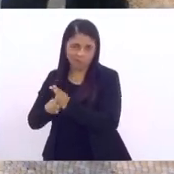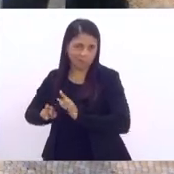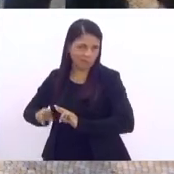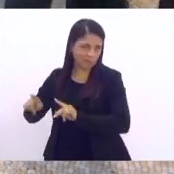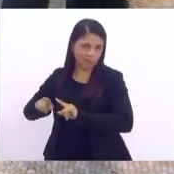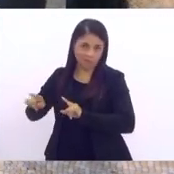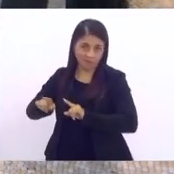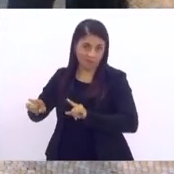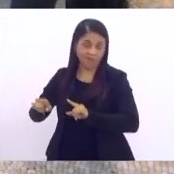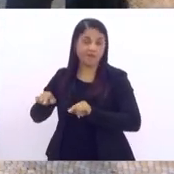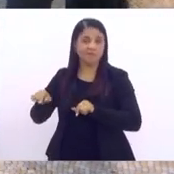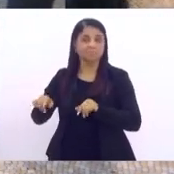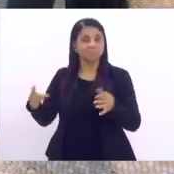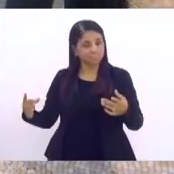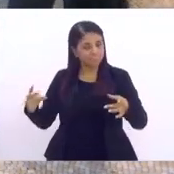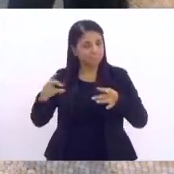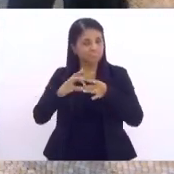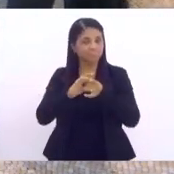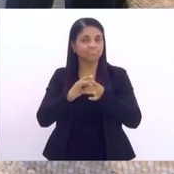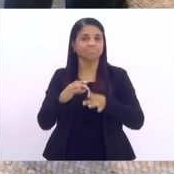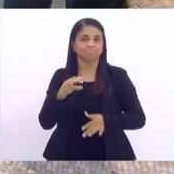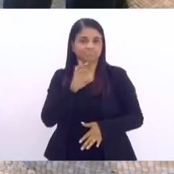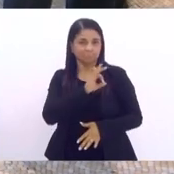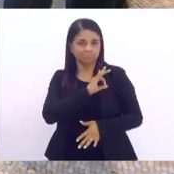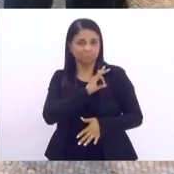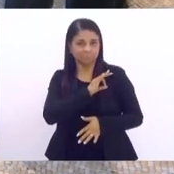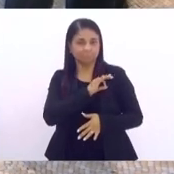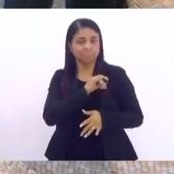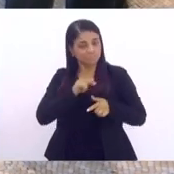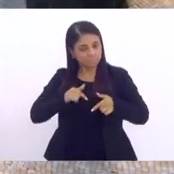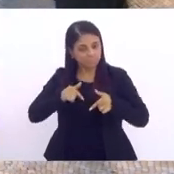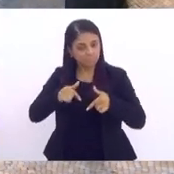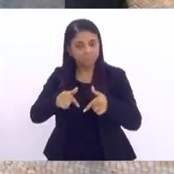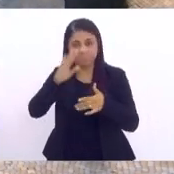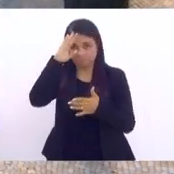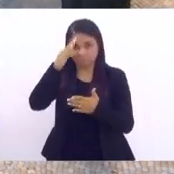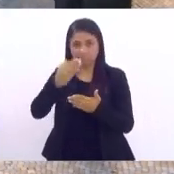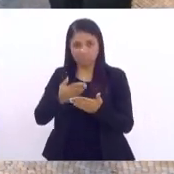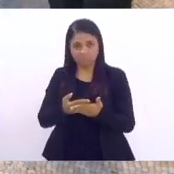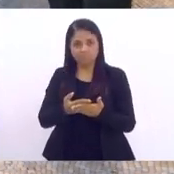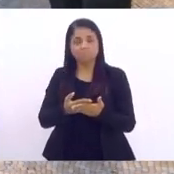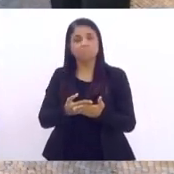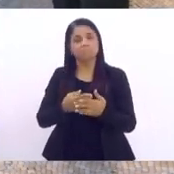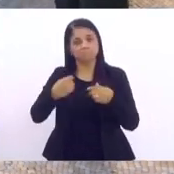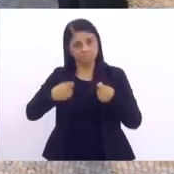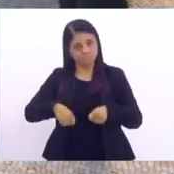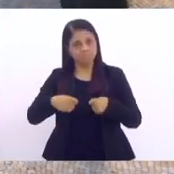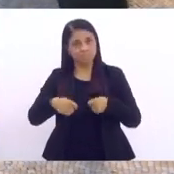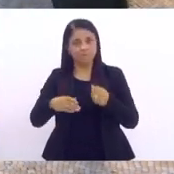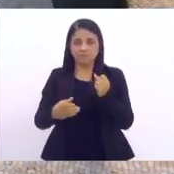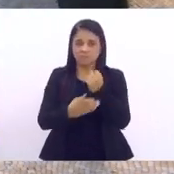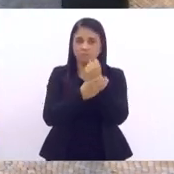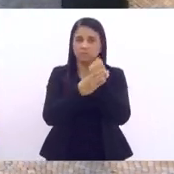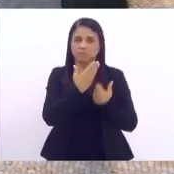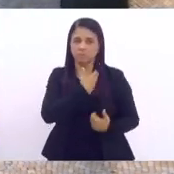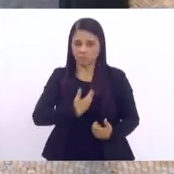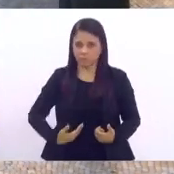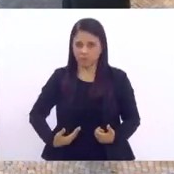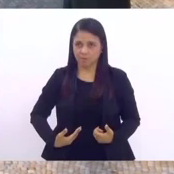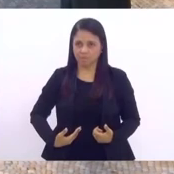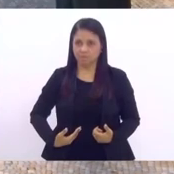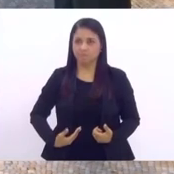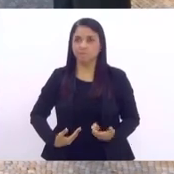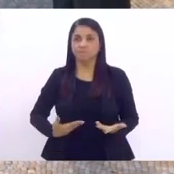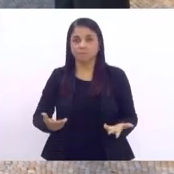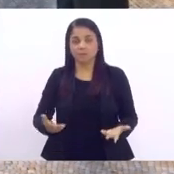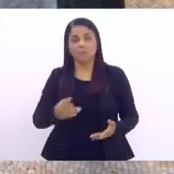polícias, é parte da tarefa que a gente acredita que tenha que ter a segurança pública. Por fim, presidente, eu gostaria